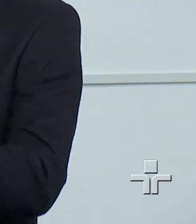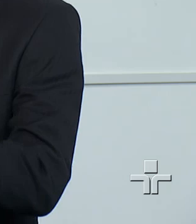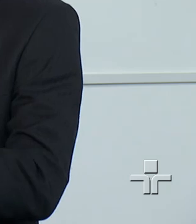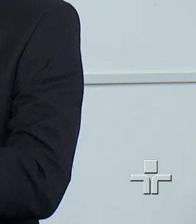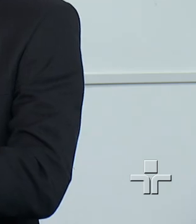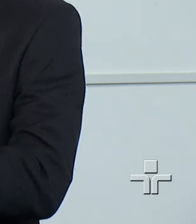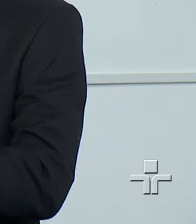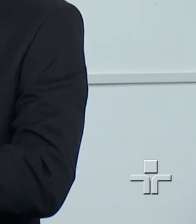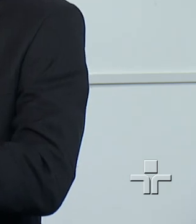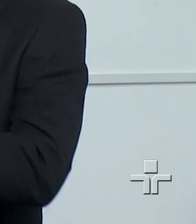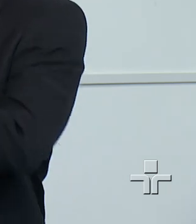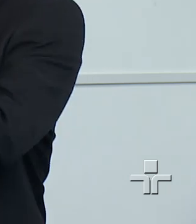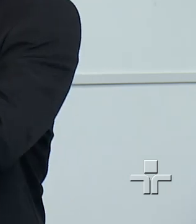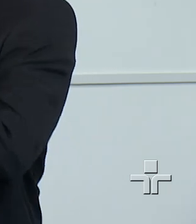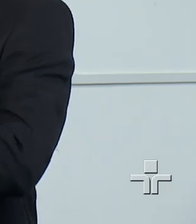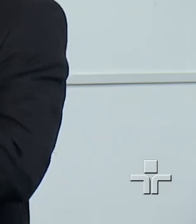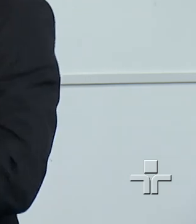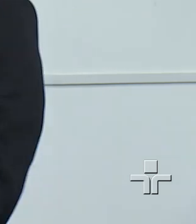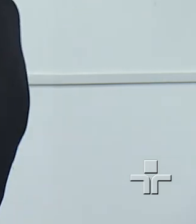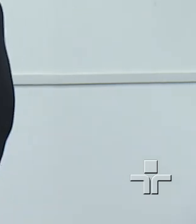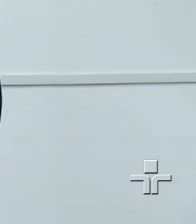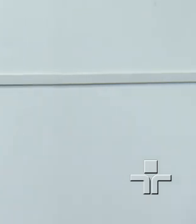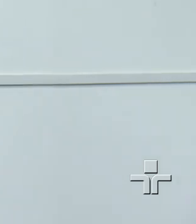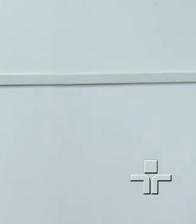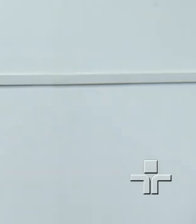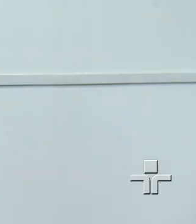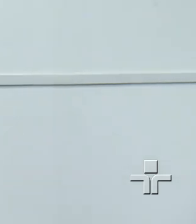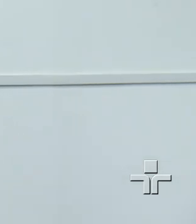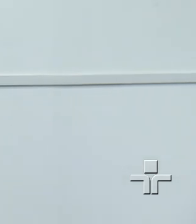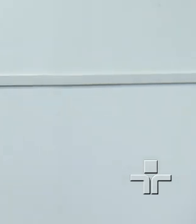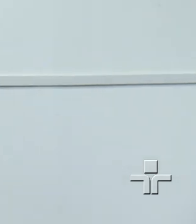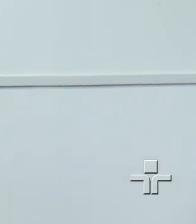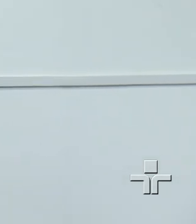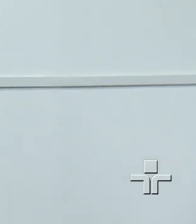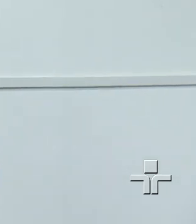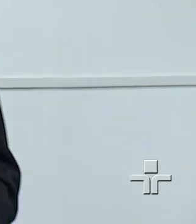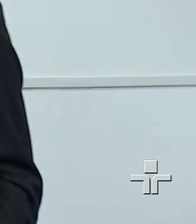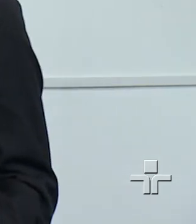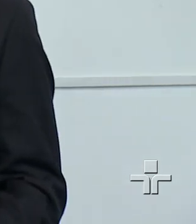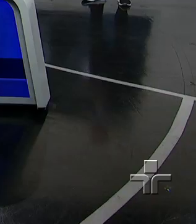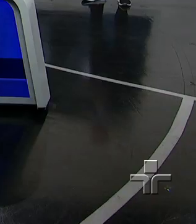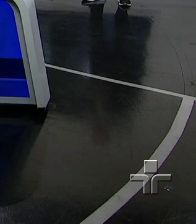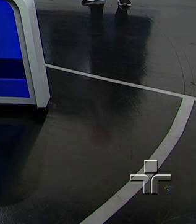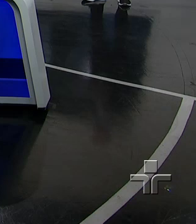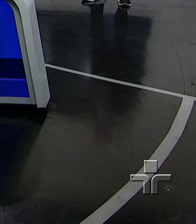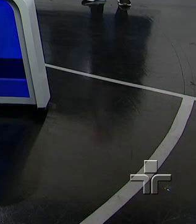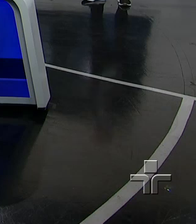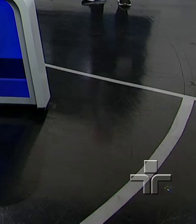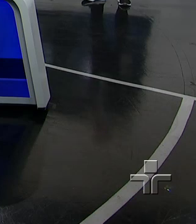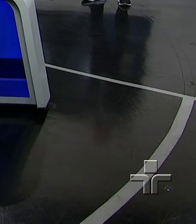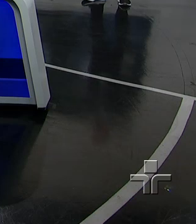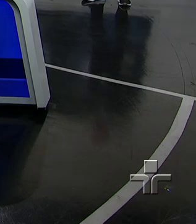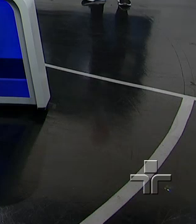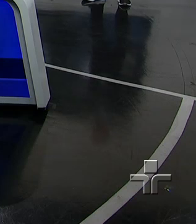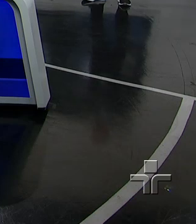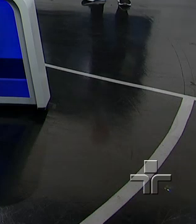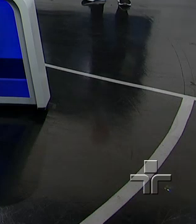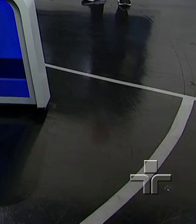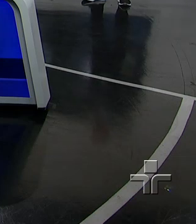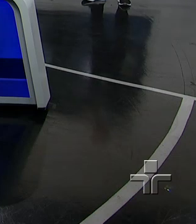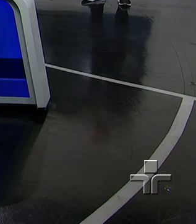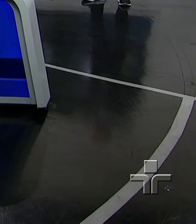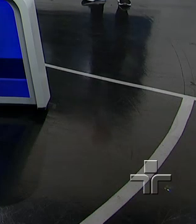tempo perdendo para o Atlético Mineiro, não precisa ficar triste. São Paulo empatou agora há pouco com o Pato. Ele sempre vem com esse negócio do Atlético Mineiro. Vamos